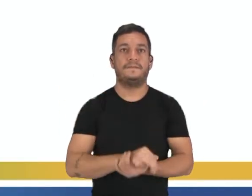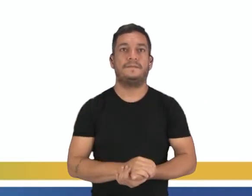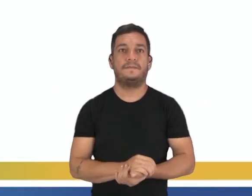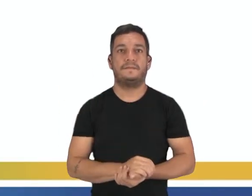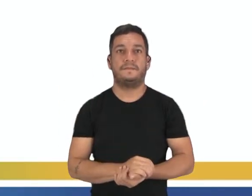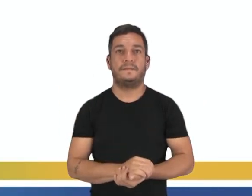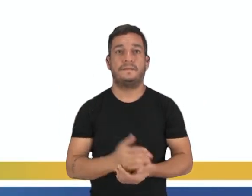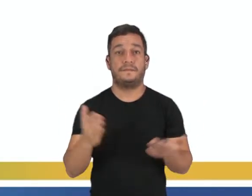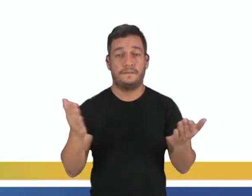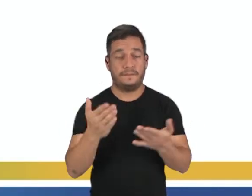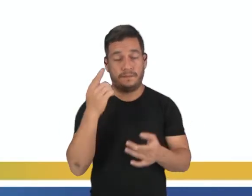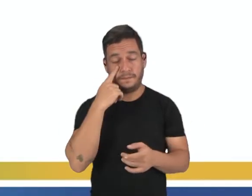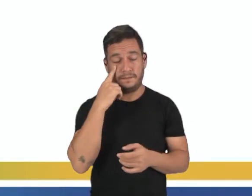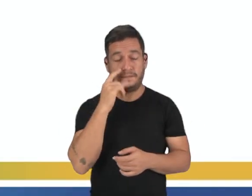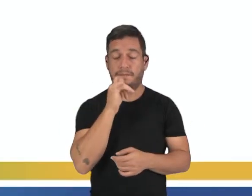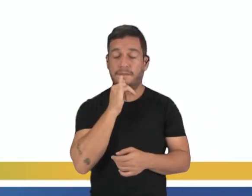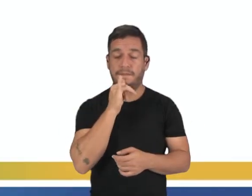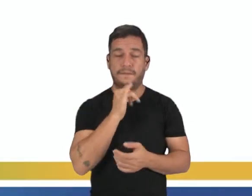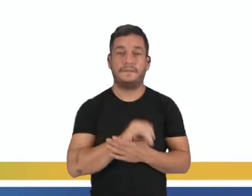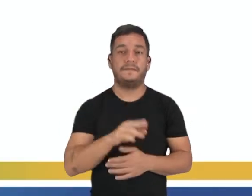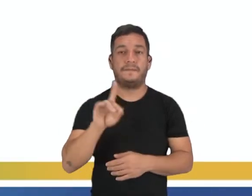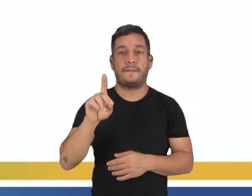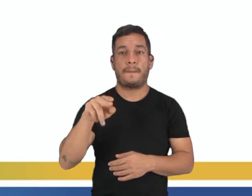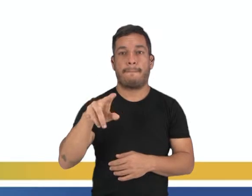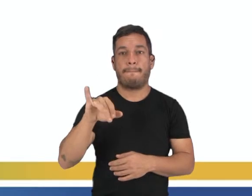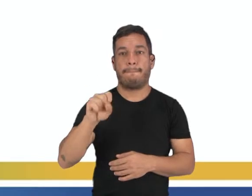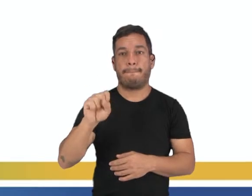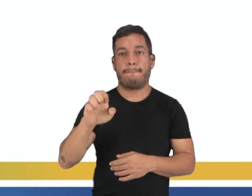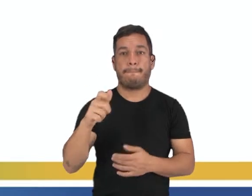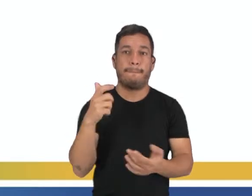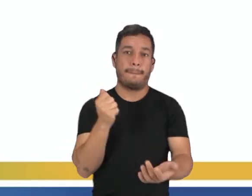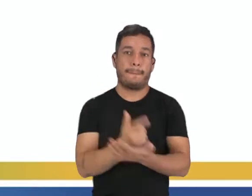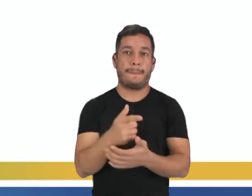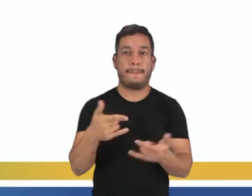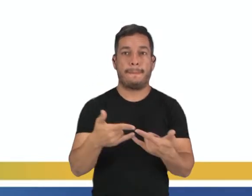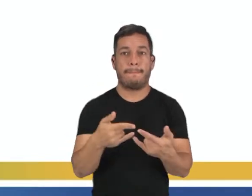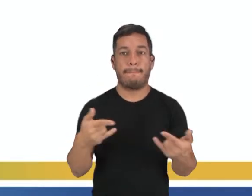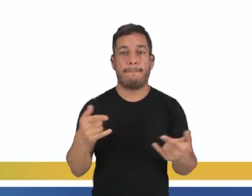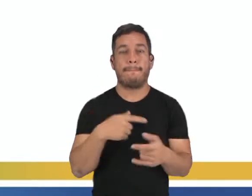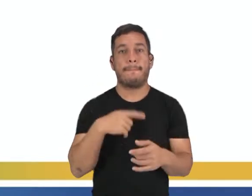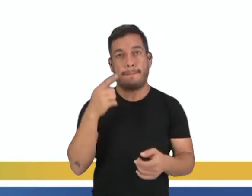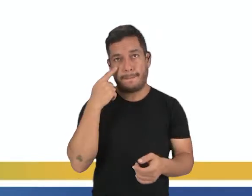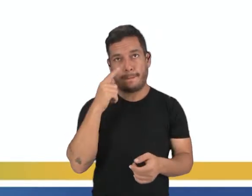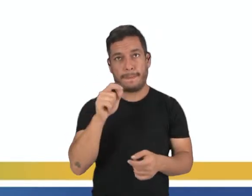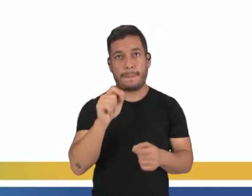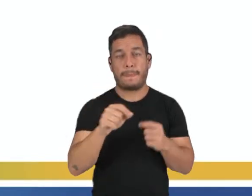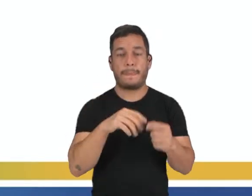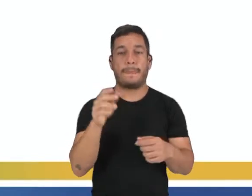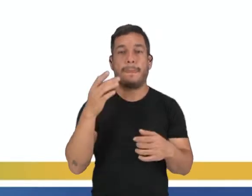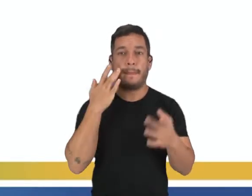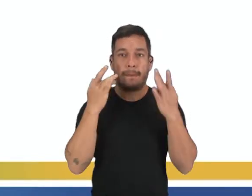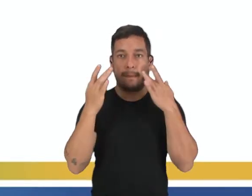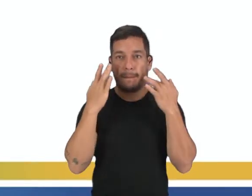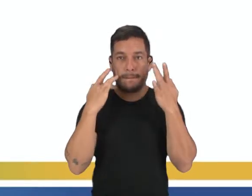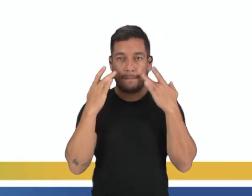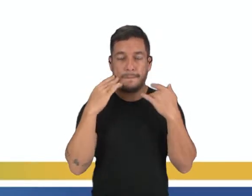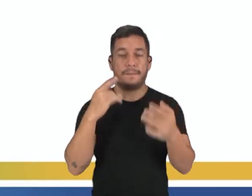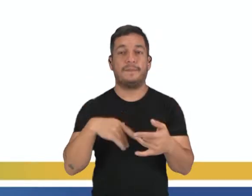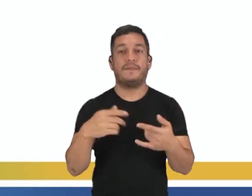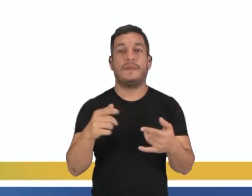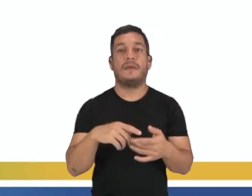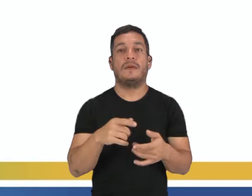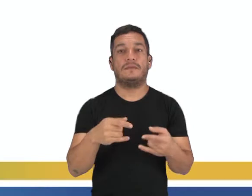Agora a gente vai acompanhar um exemplo aqui, pessoal. Denise comprou um ingresso para assistir uma peça de teatro. No ingresso